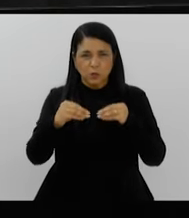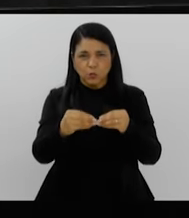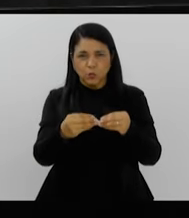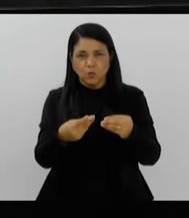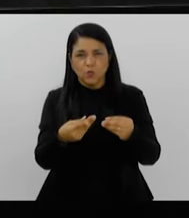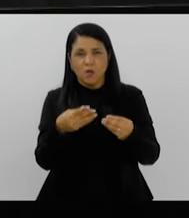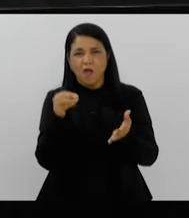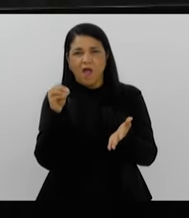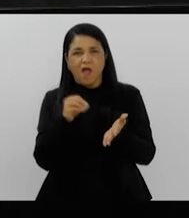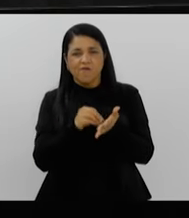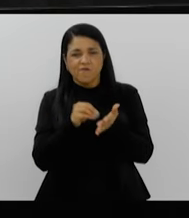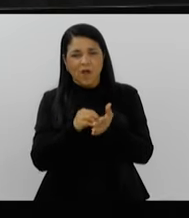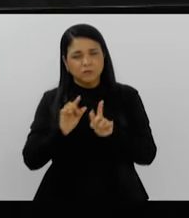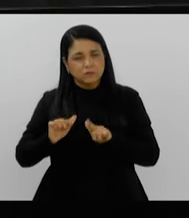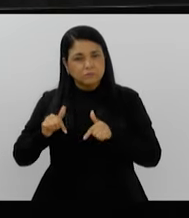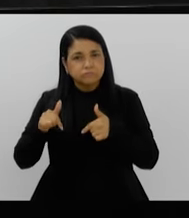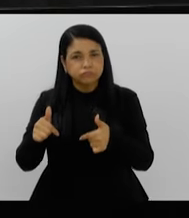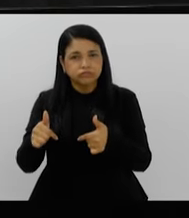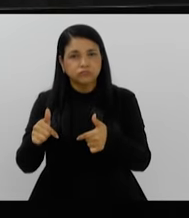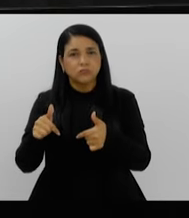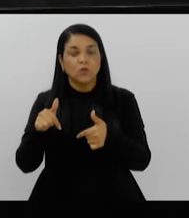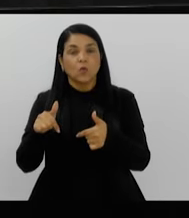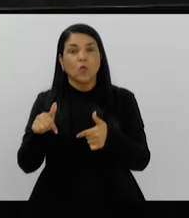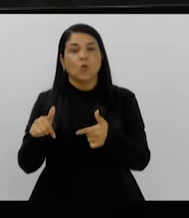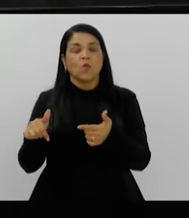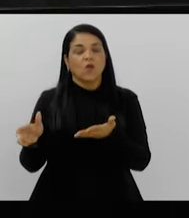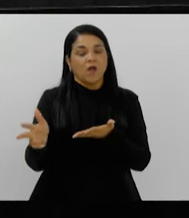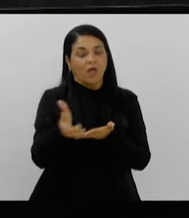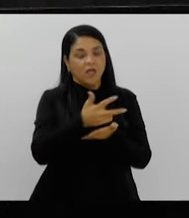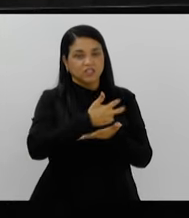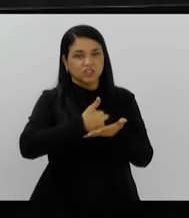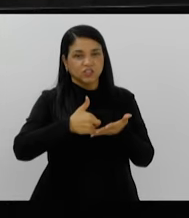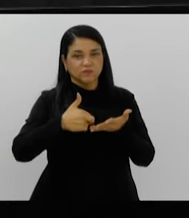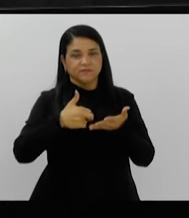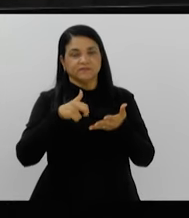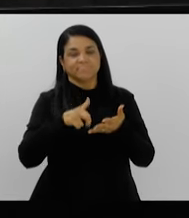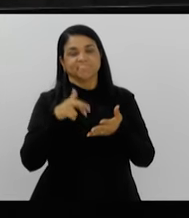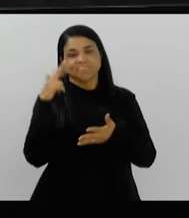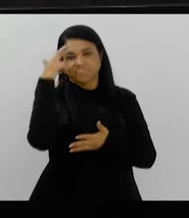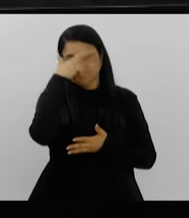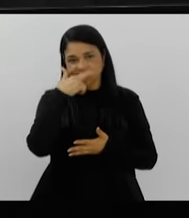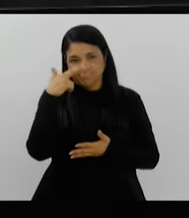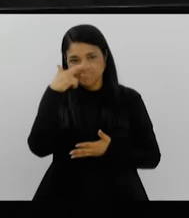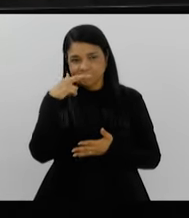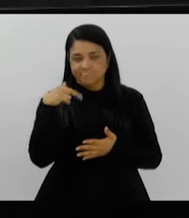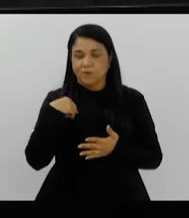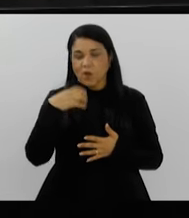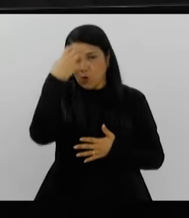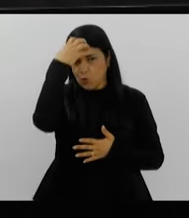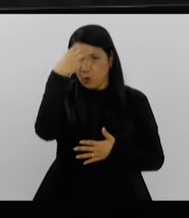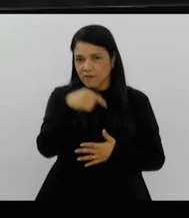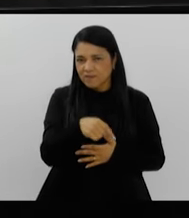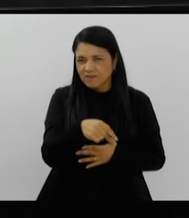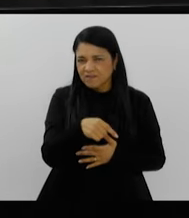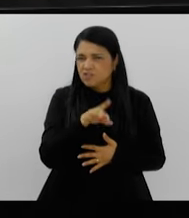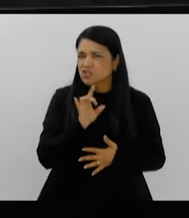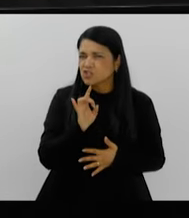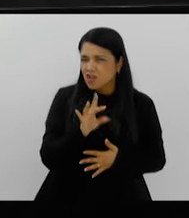a falta de realizações o regime de recuperação fiscal. Será que é somente